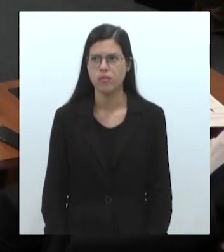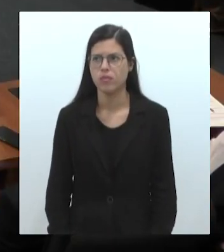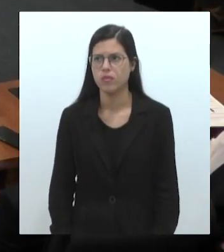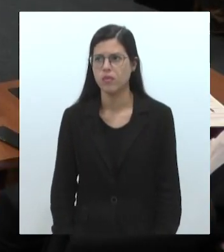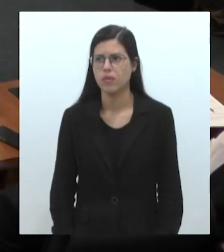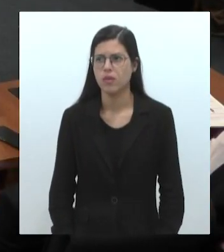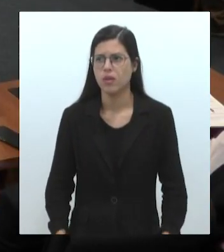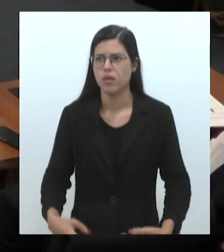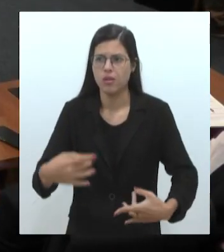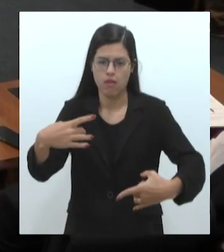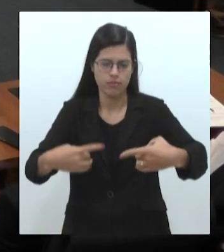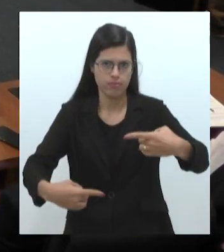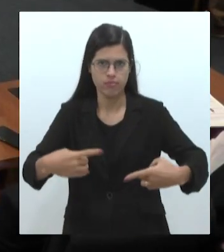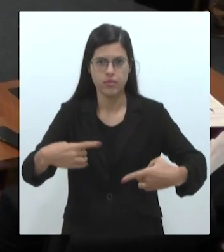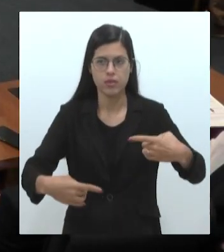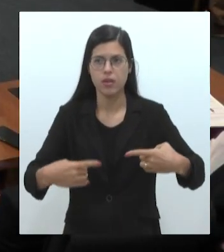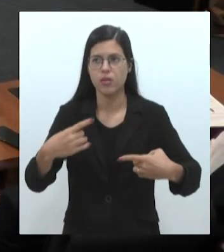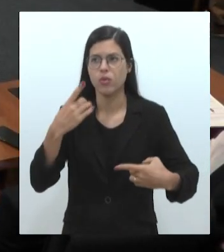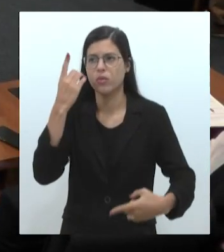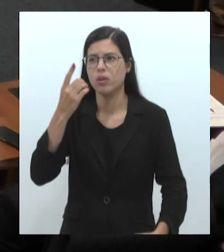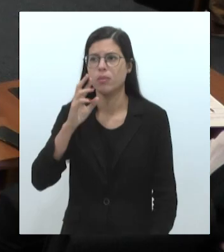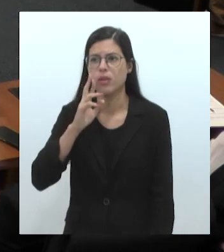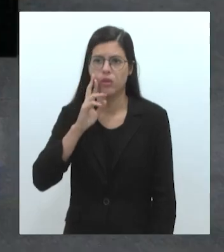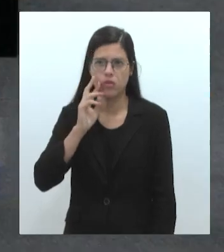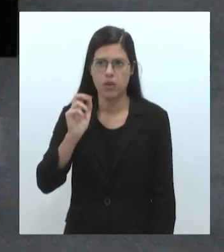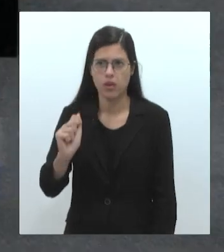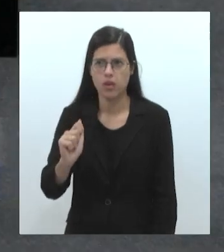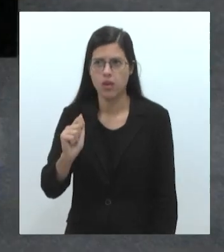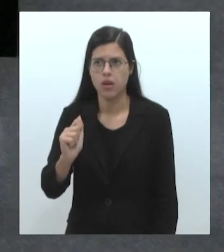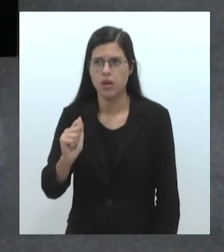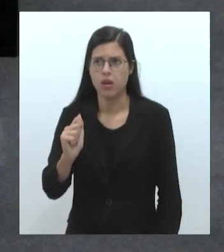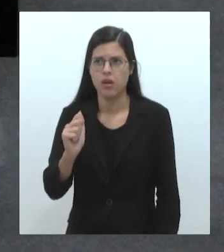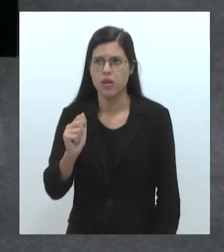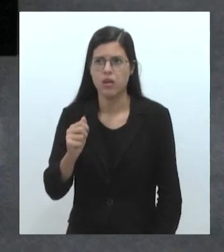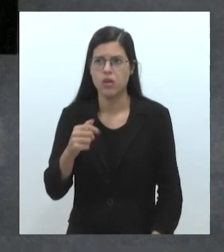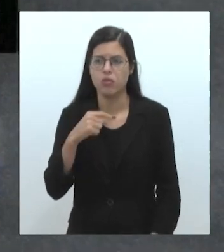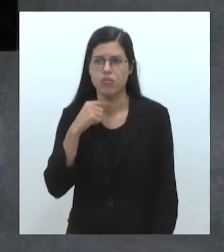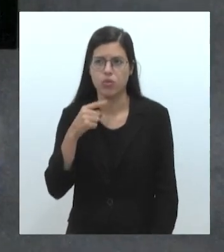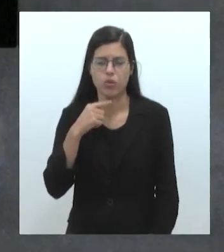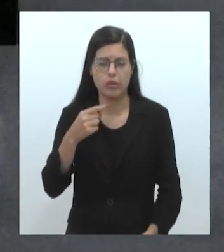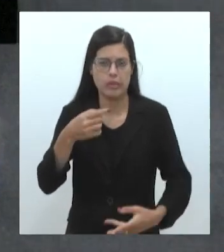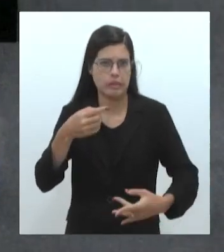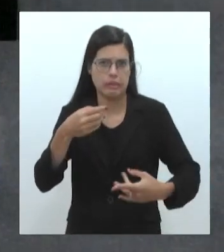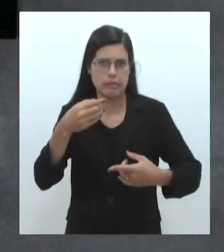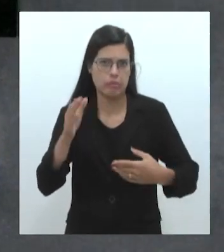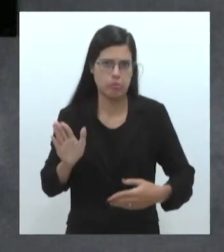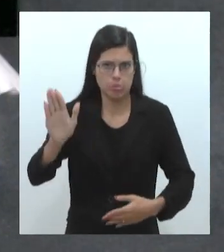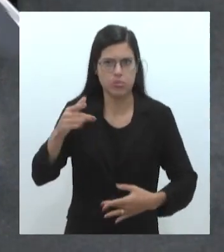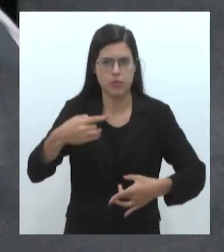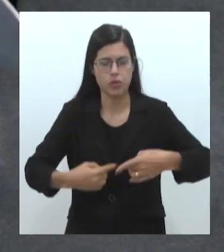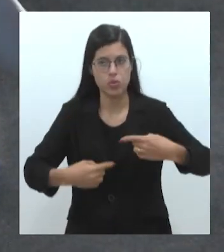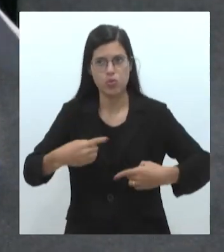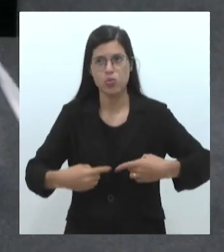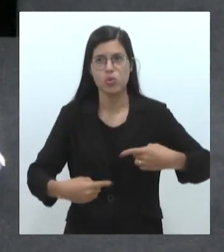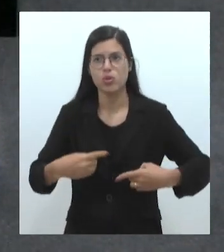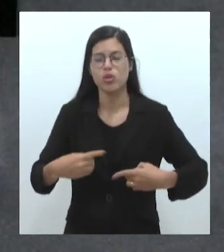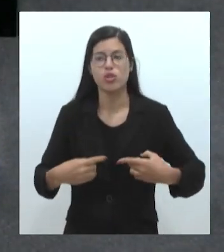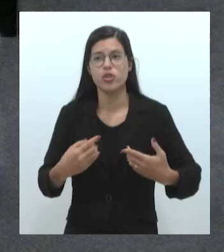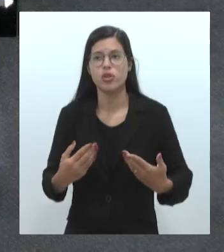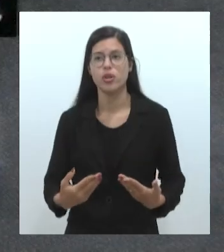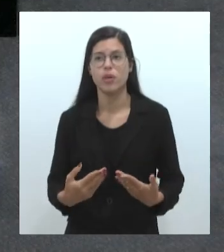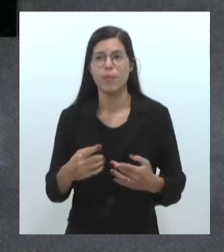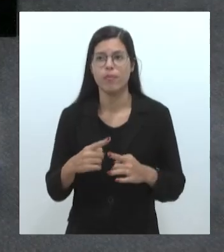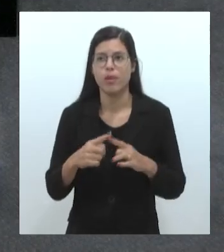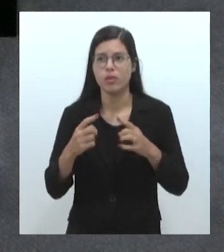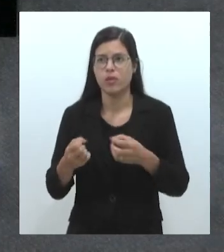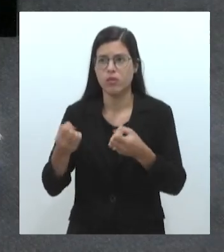debatendo com o deputado Amorim, acabei não pegando o processo para discutir, mas justamente é o que estava justificando para o